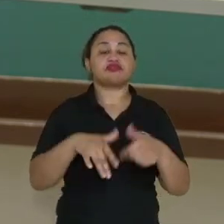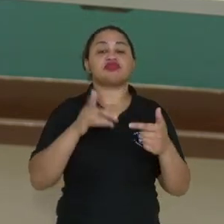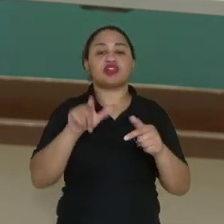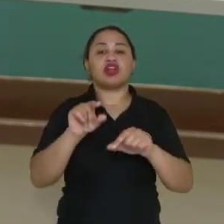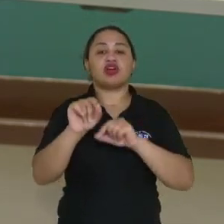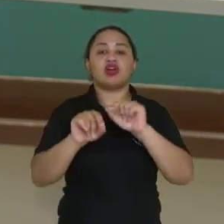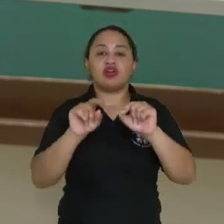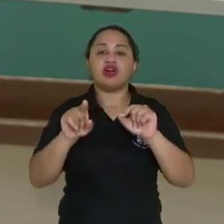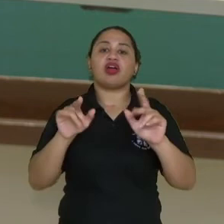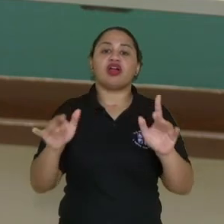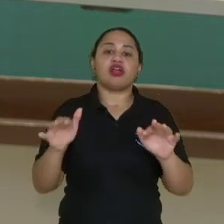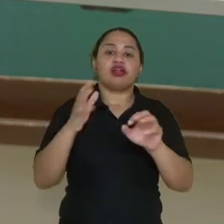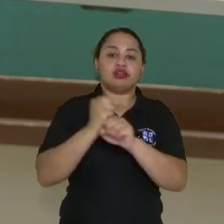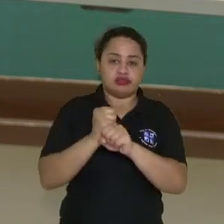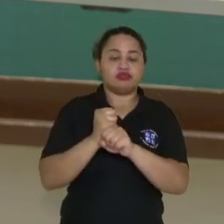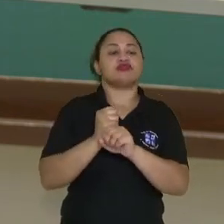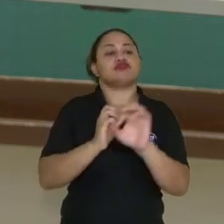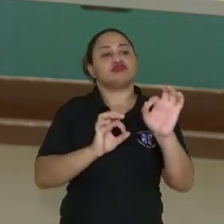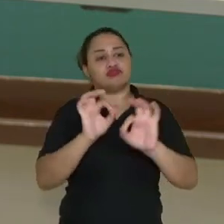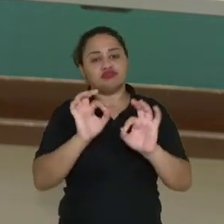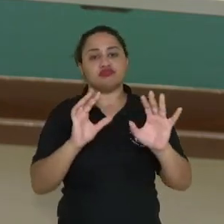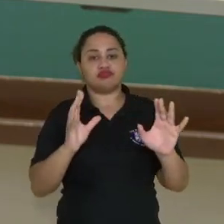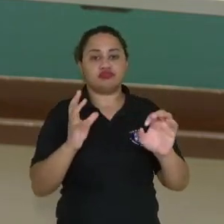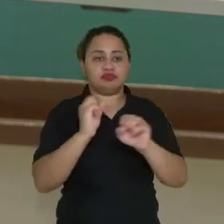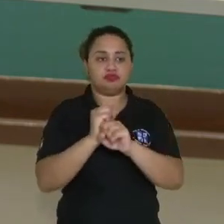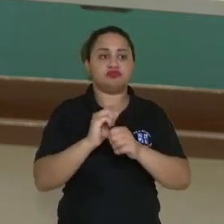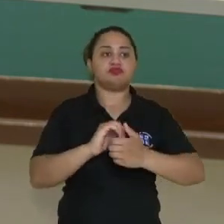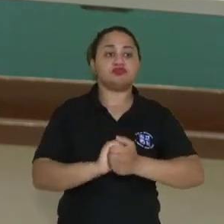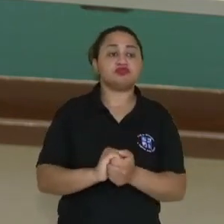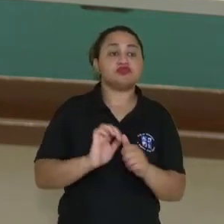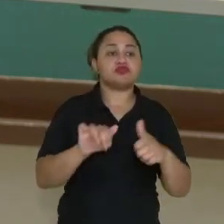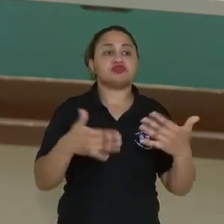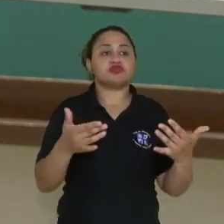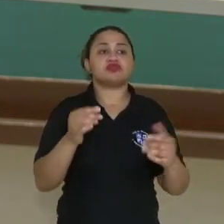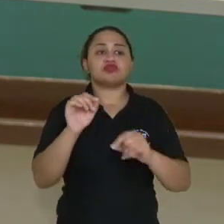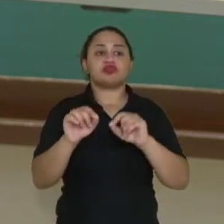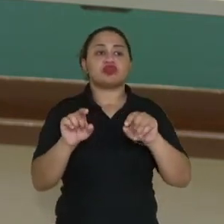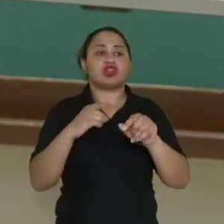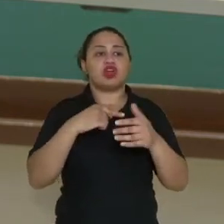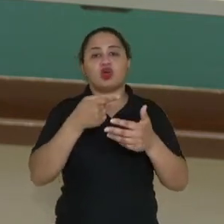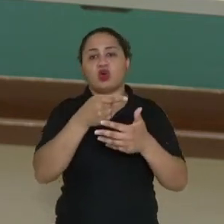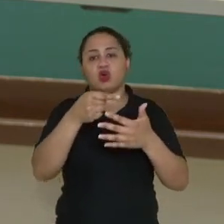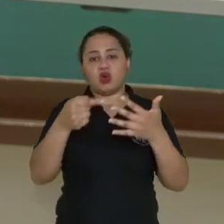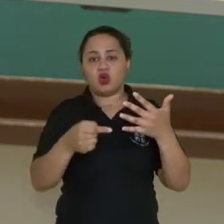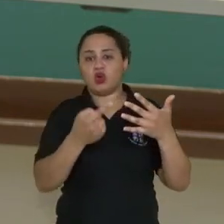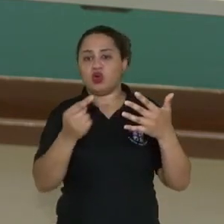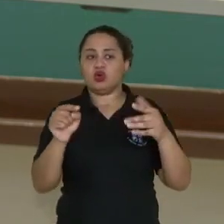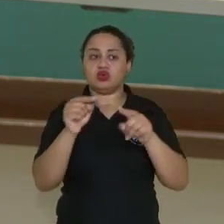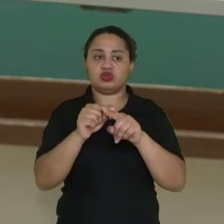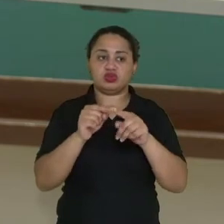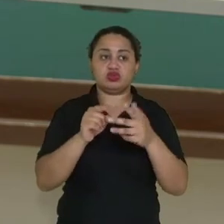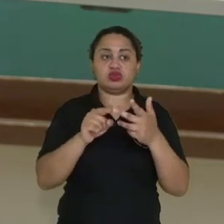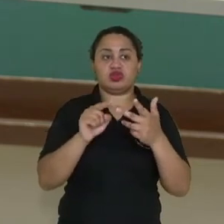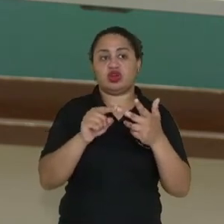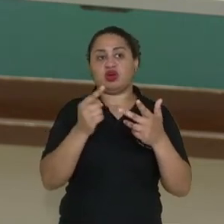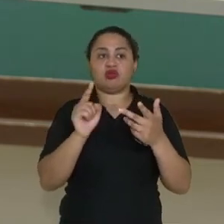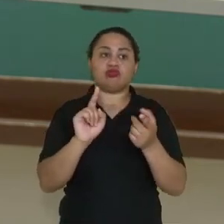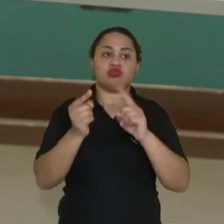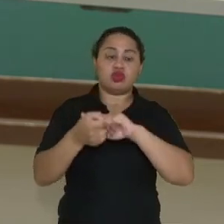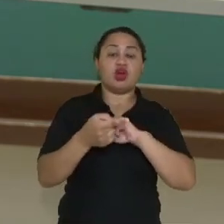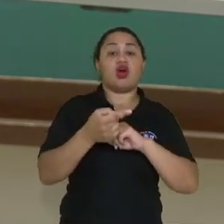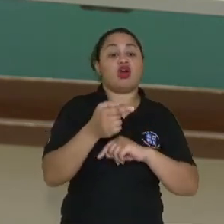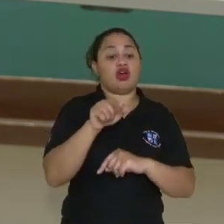adição aditiva, né? Uma oração coordenada aditiva. Então, a gente tem outras conjunções que expressam alternância, né? Ou